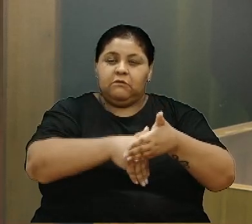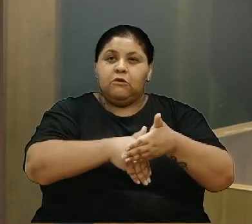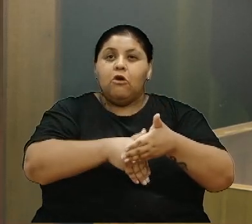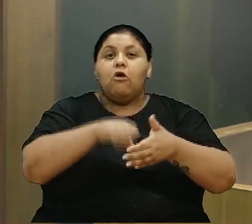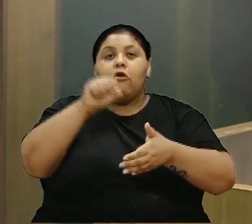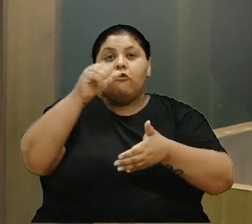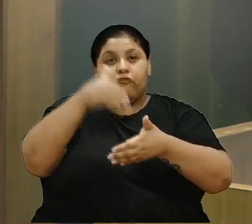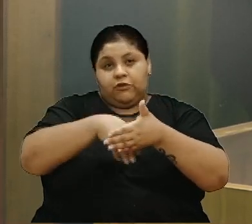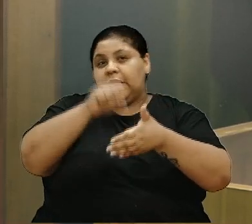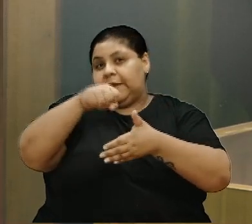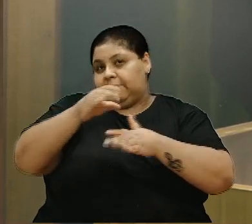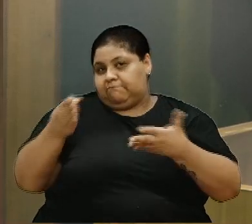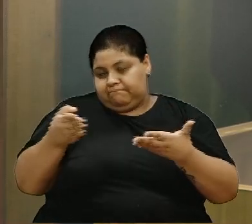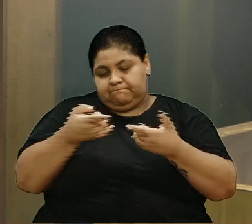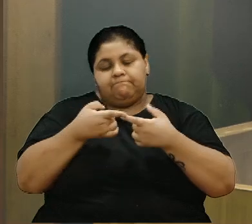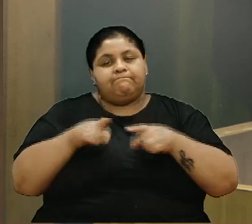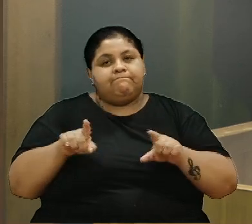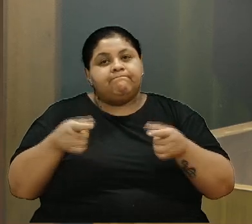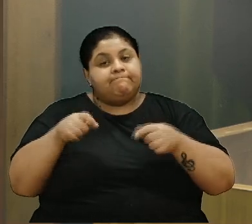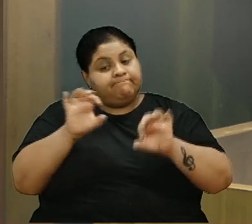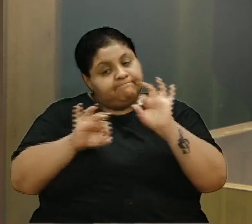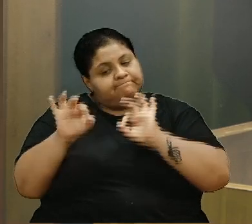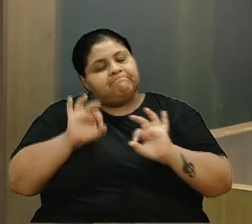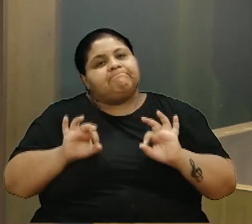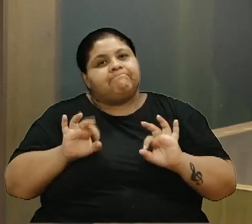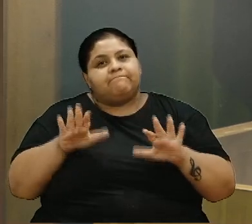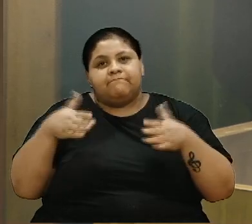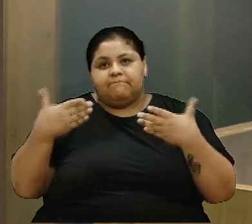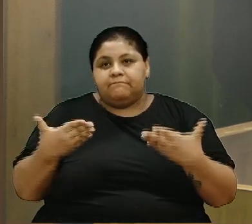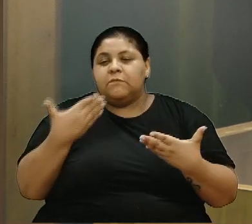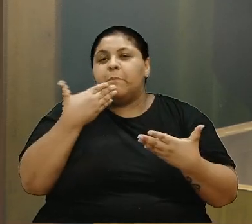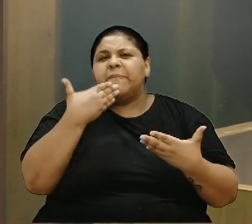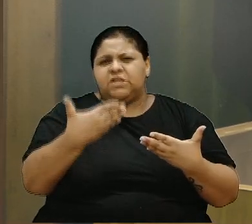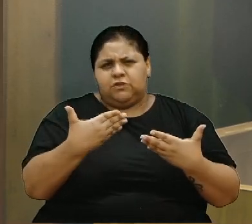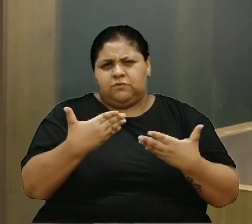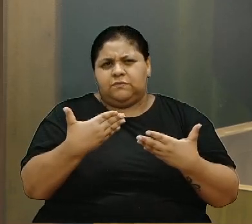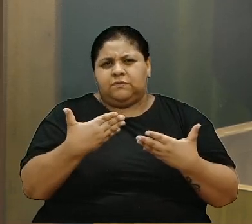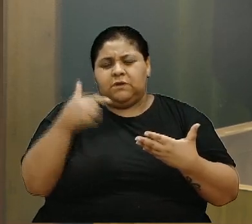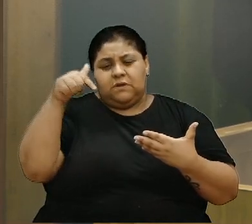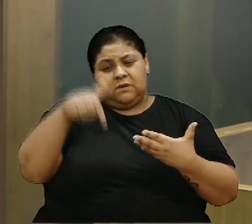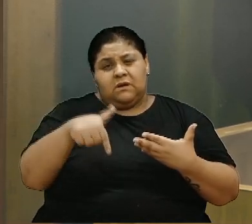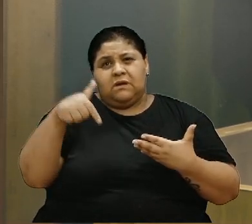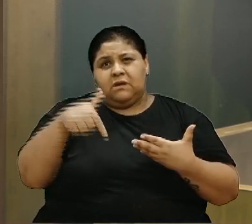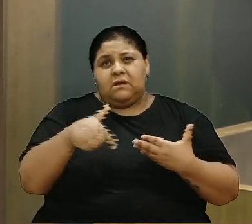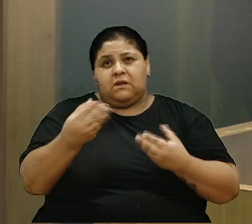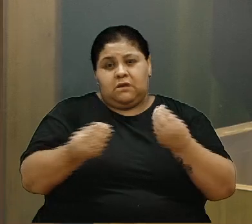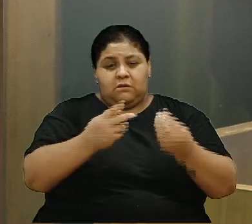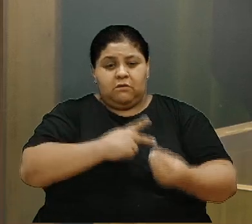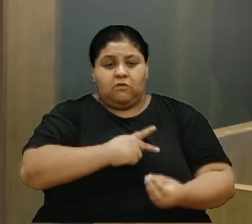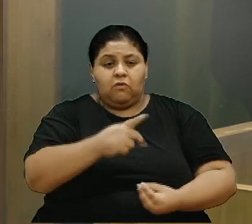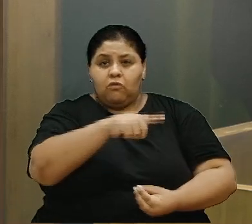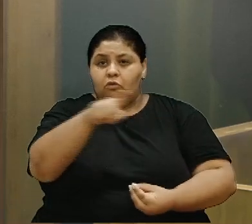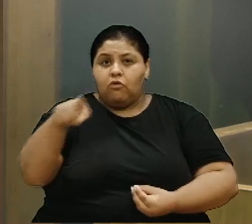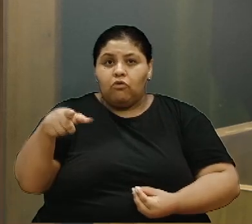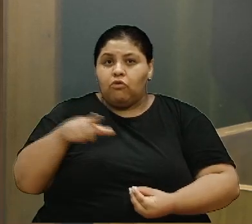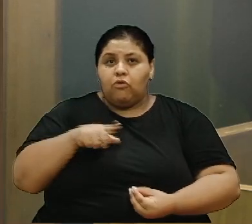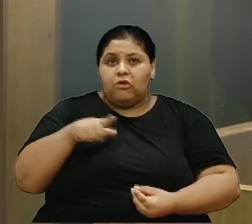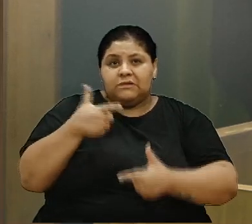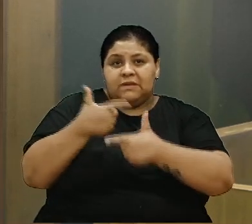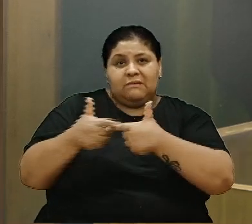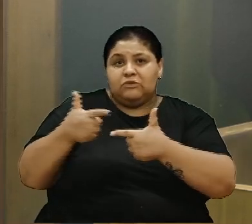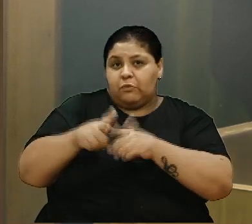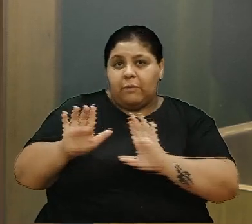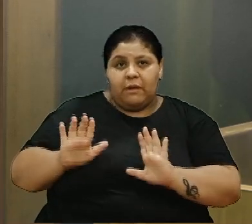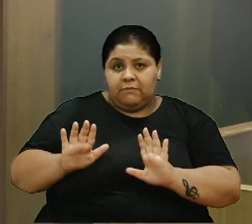sim, mas precisamos de organização. Então, é um apelo aqui da função de presidente para que nós não tenhamos problemas